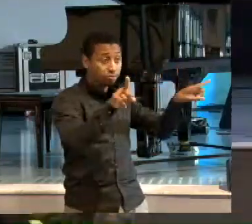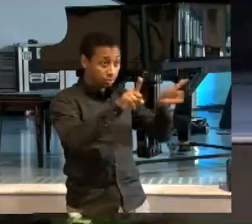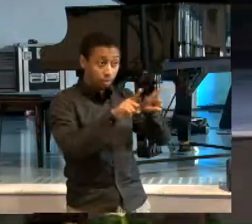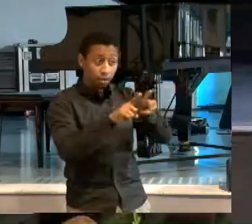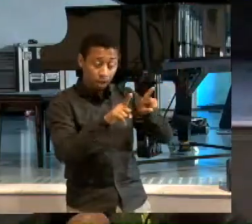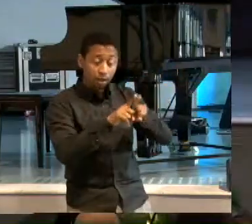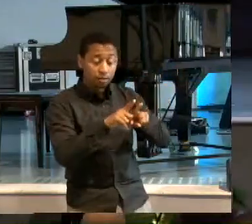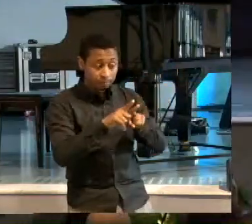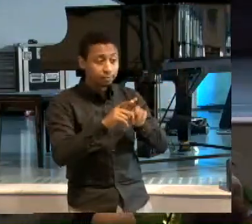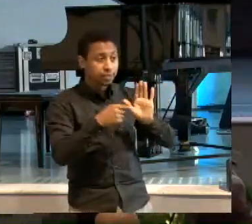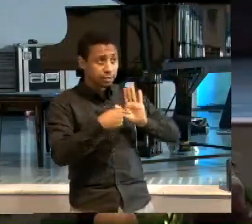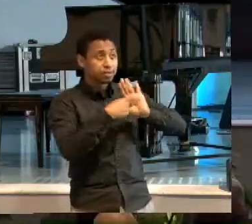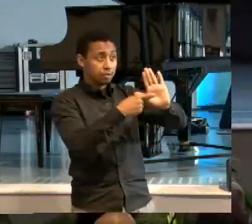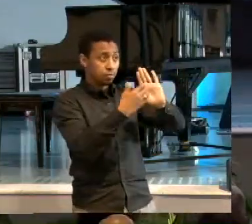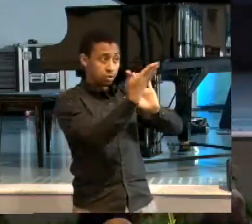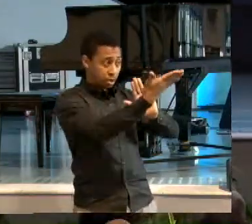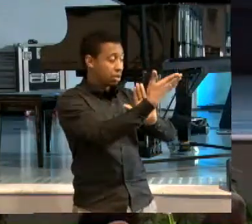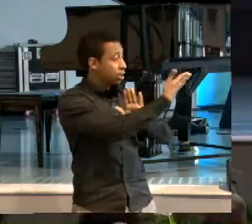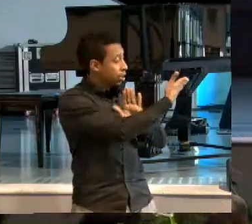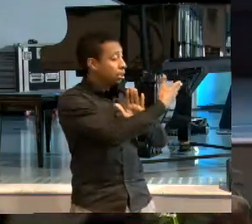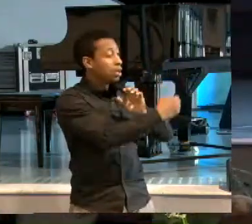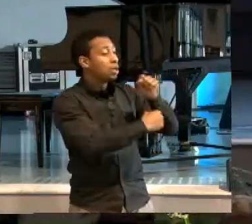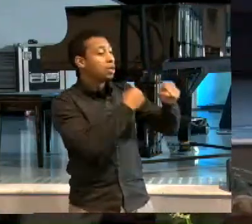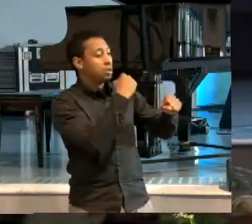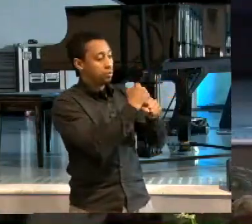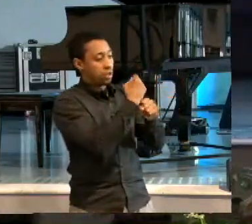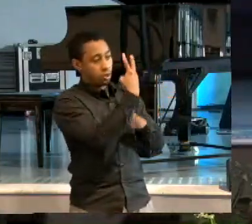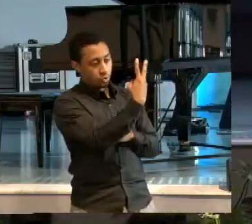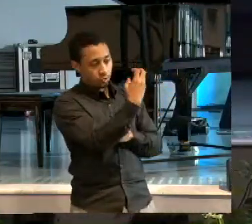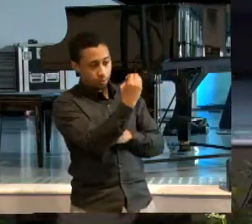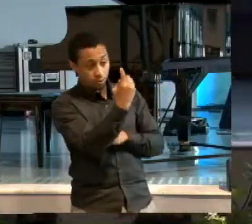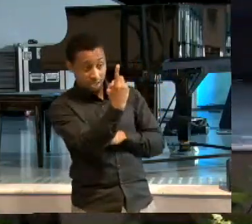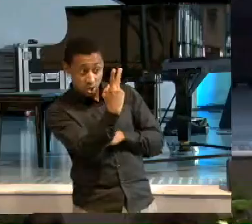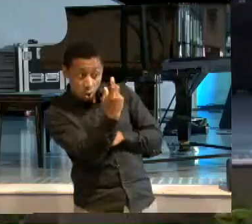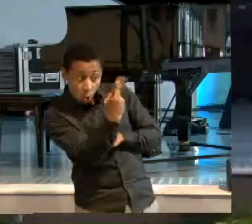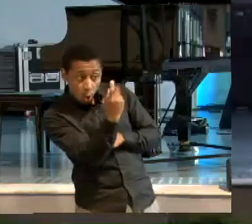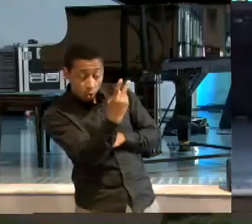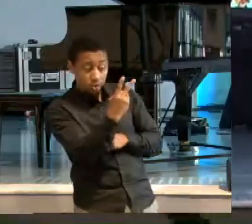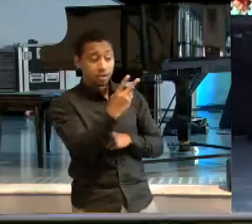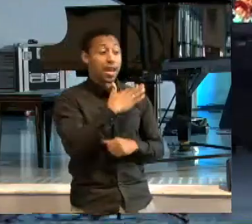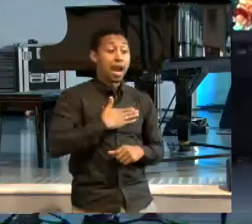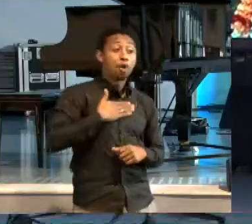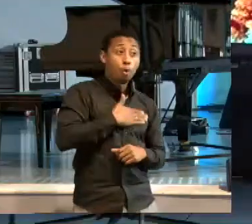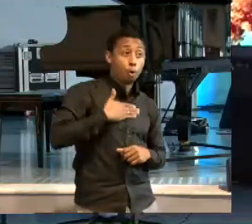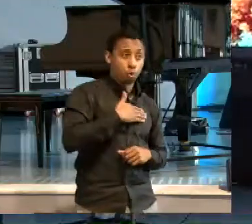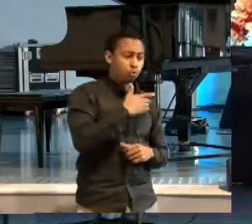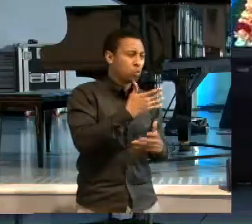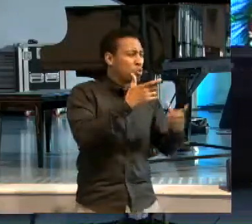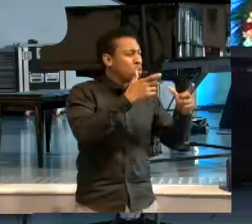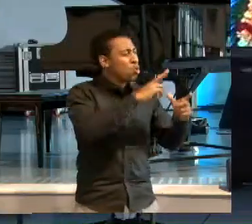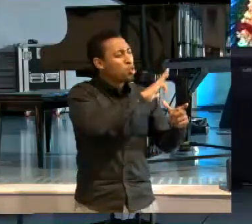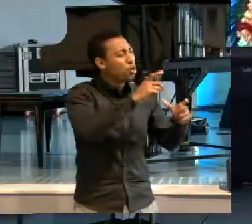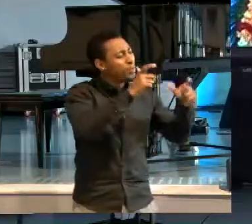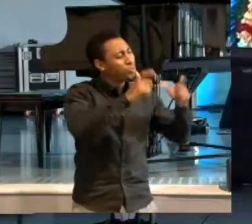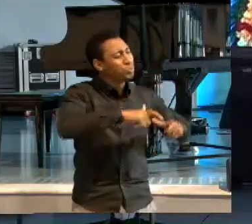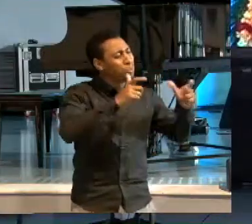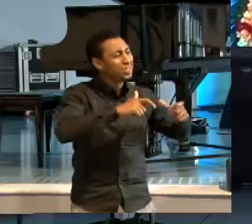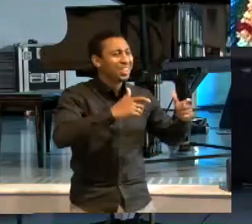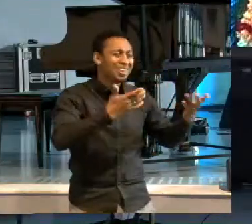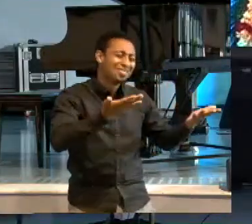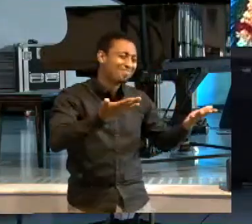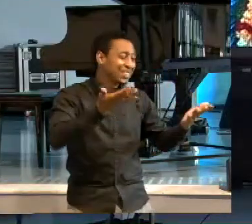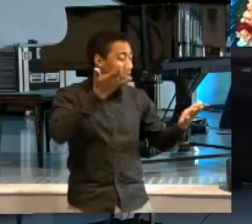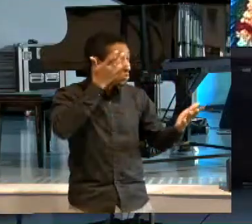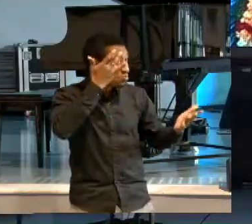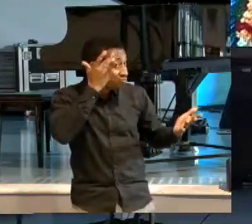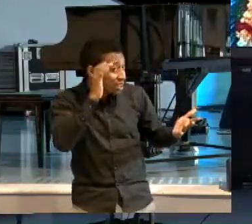Então, isso aconteceu em agosto de 2012. O nome do lugar, eu não tenho certeza se a minha pronúncia